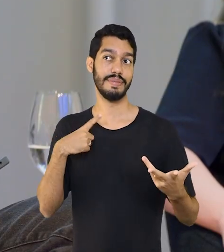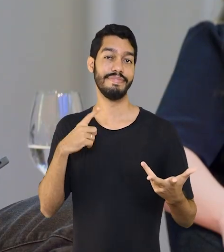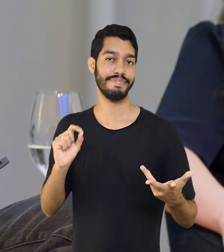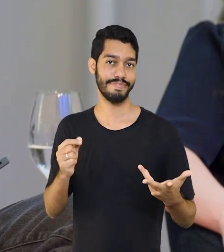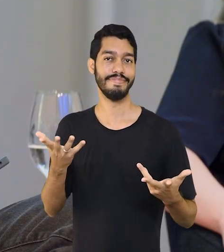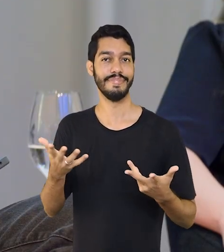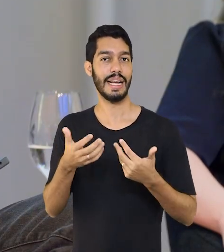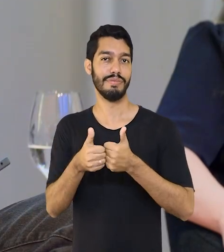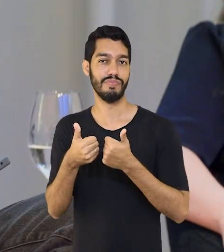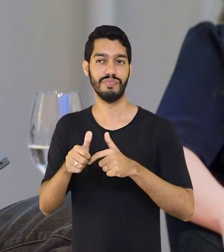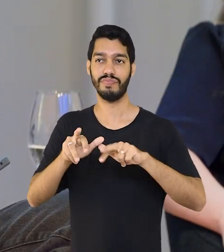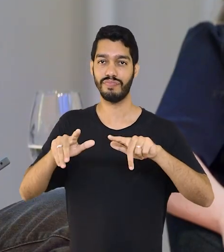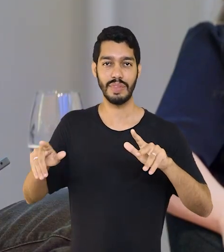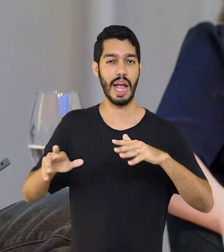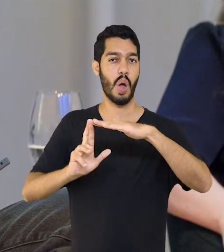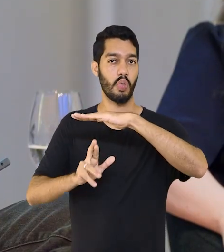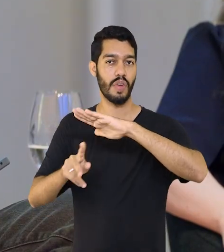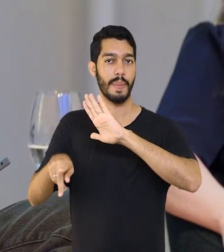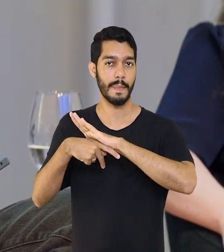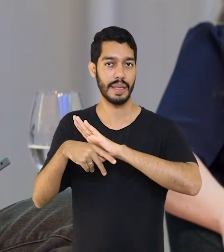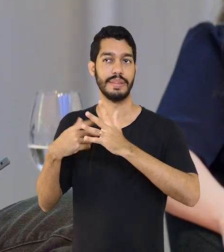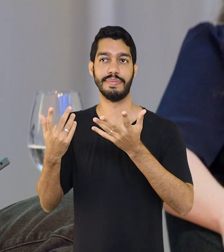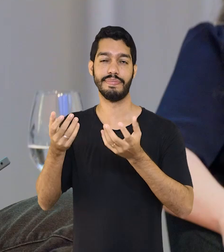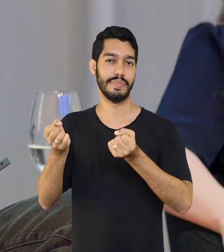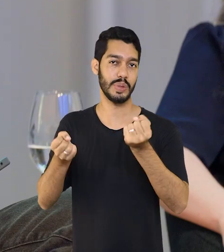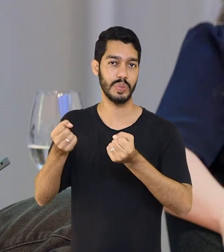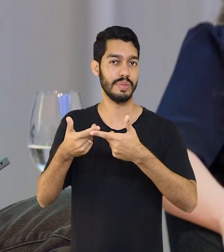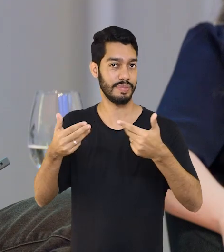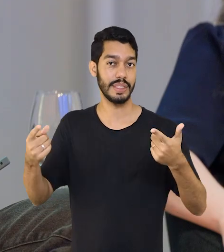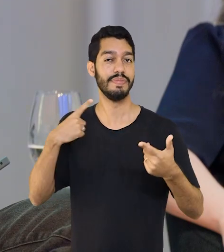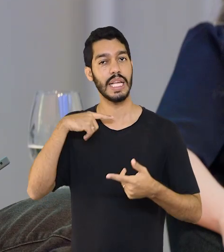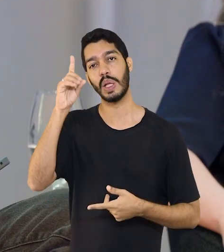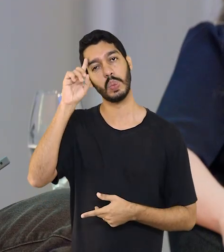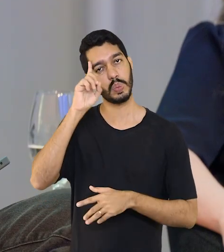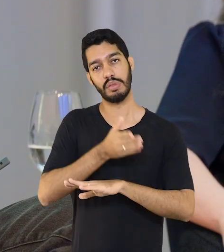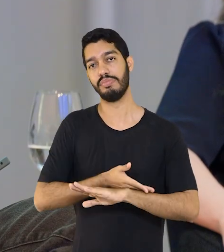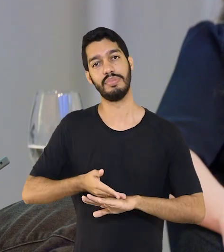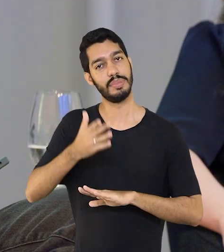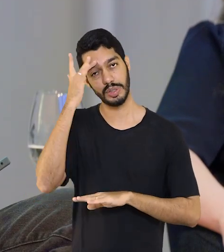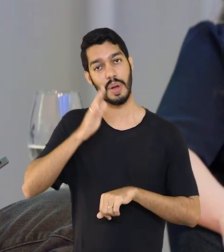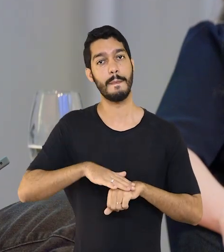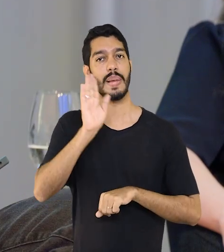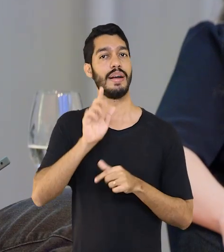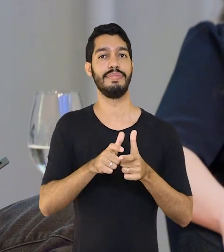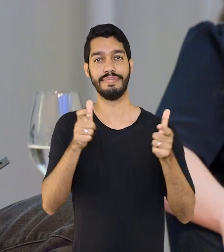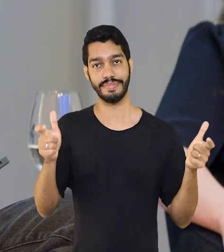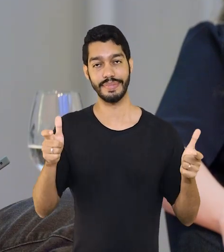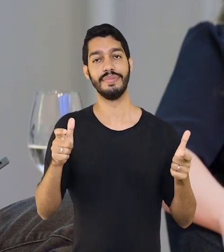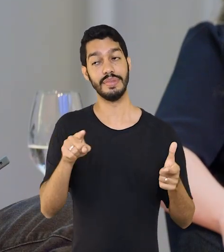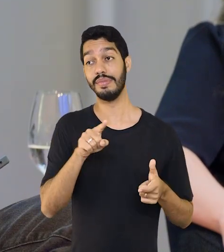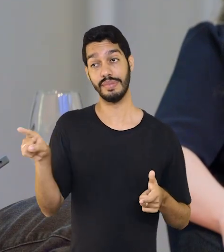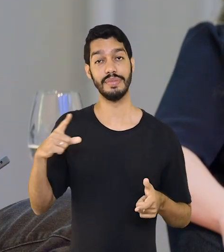grande maioria, é transporte urbano rodoviário. Então, a gente está falando de deslocamentos do dia a dia, onde a grande maioria da população